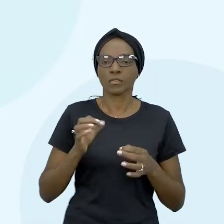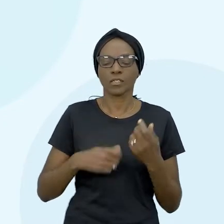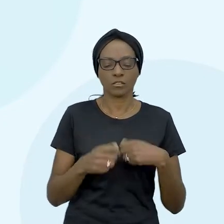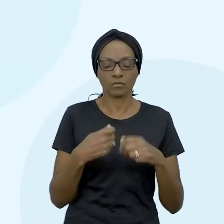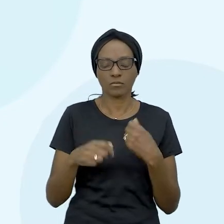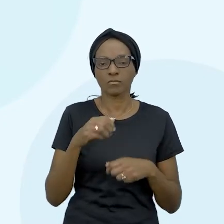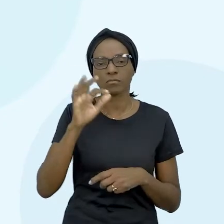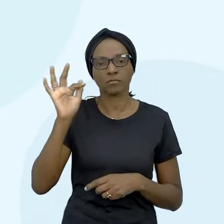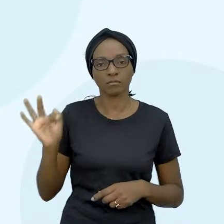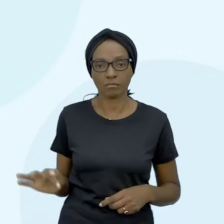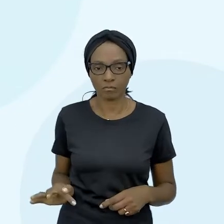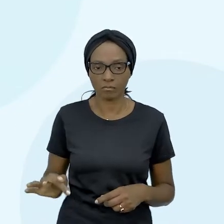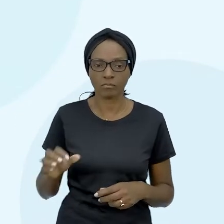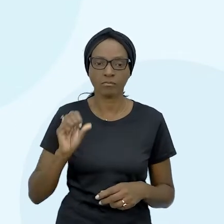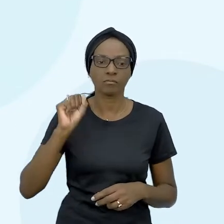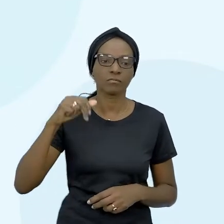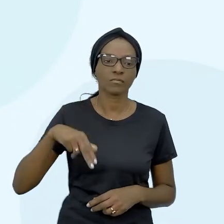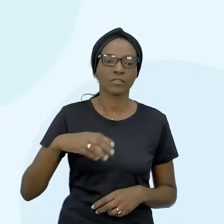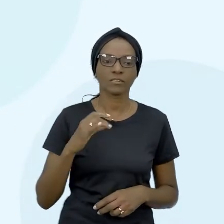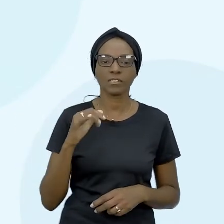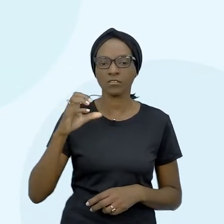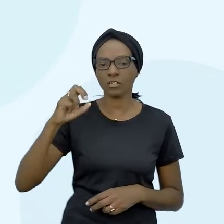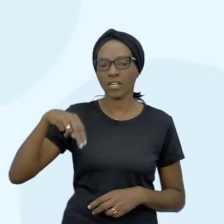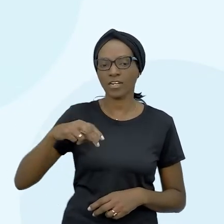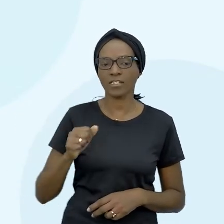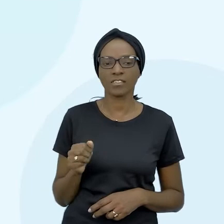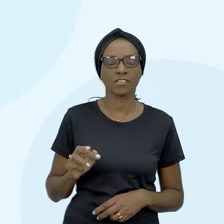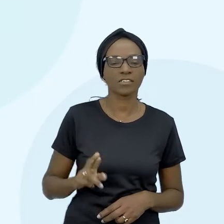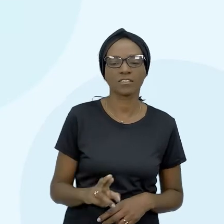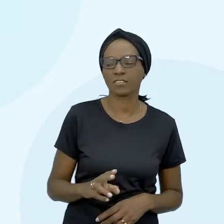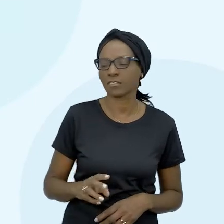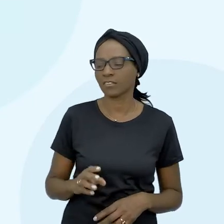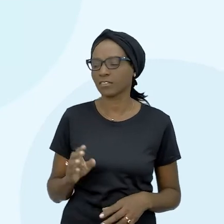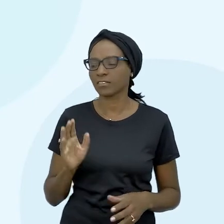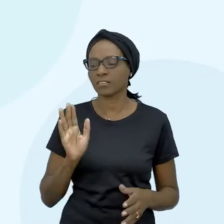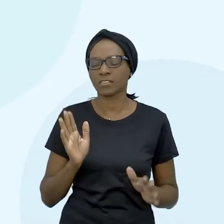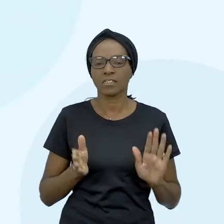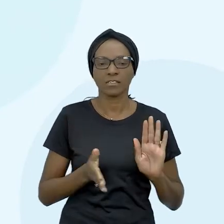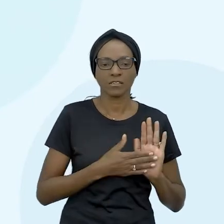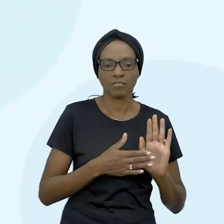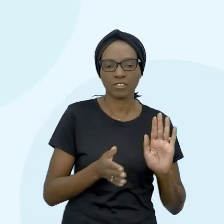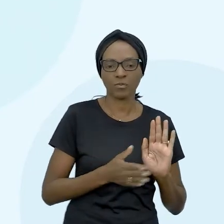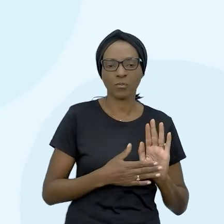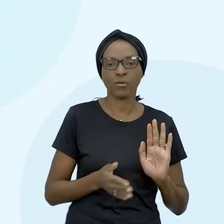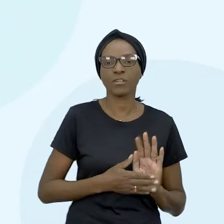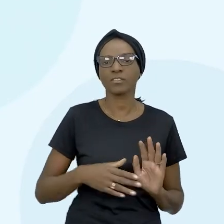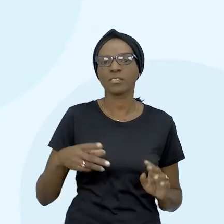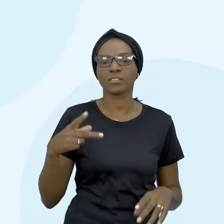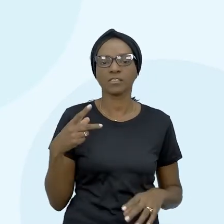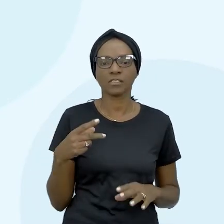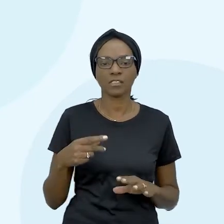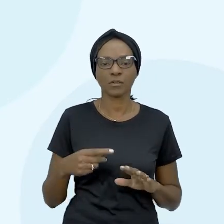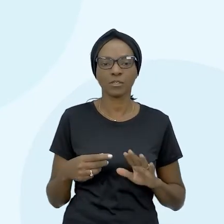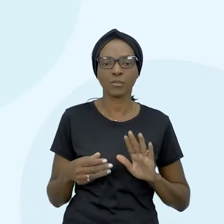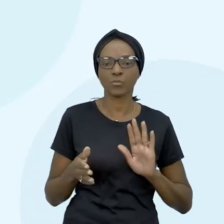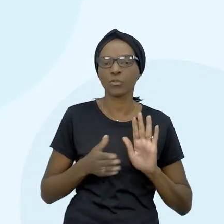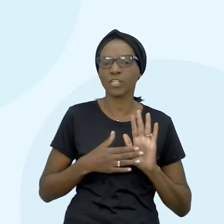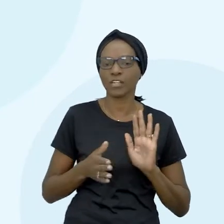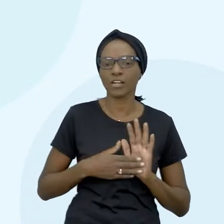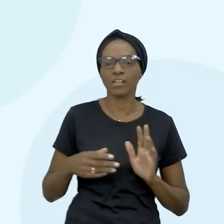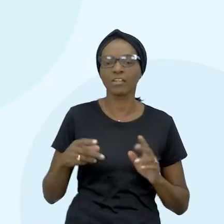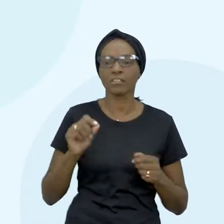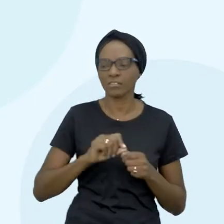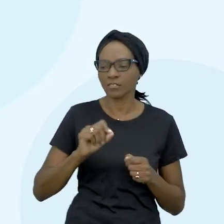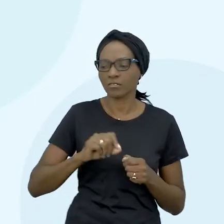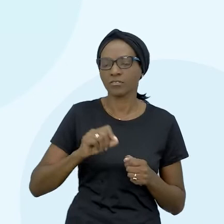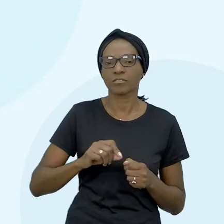sancionar, promulgar e fazer publicar as leis, e aí quando a gente fala de